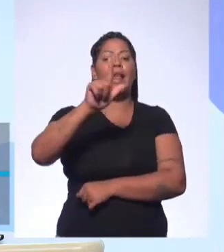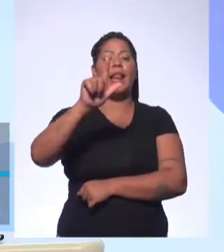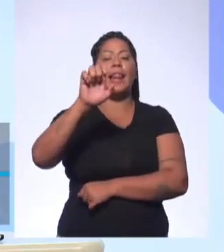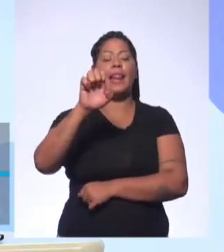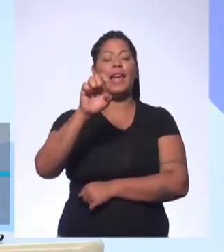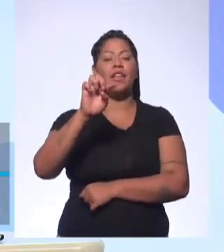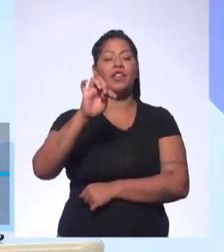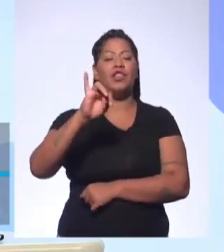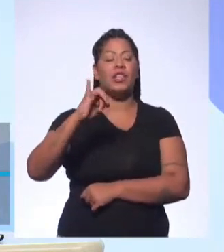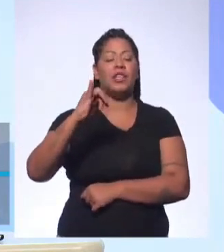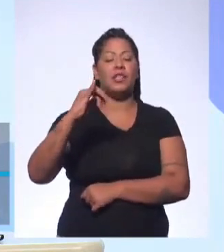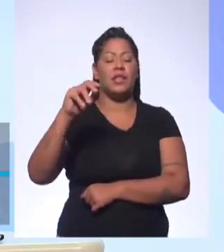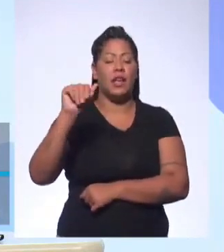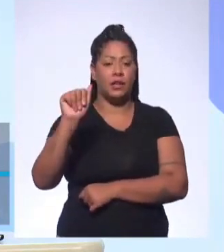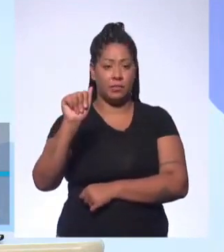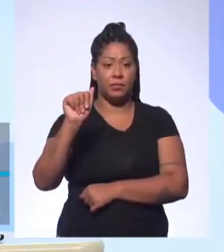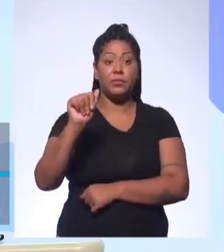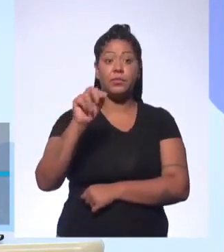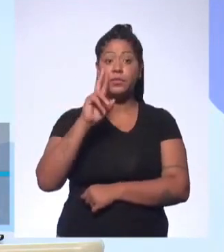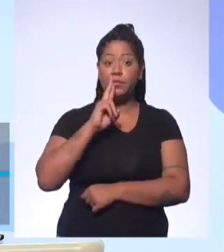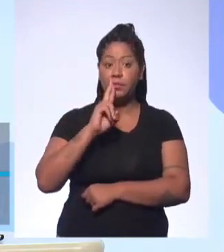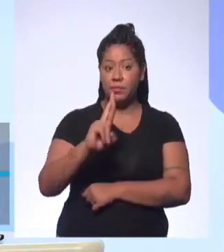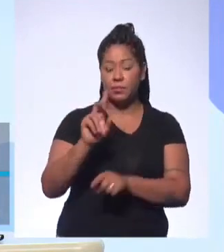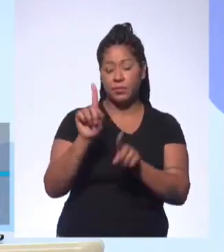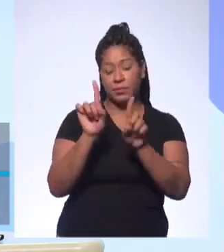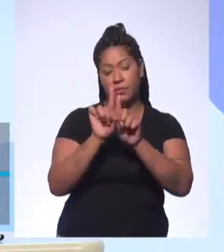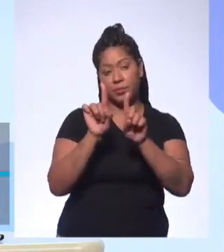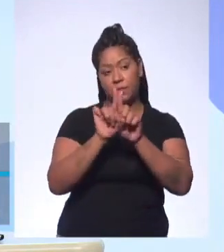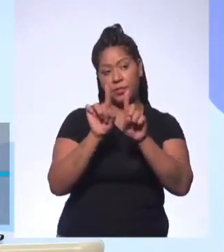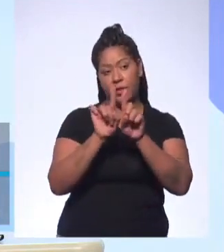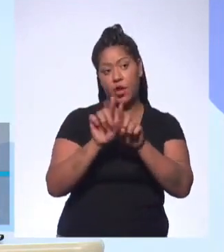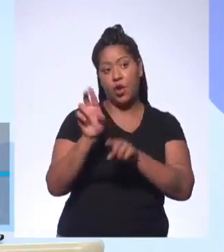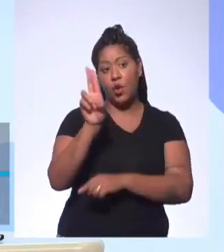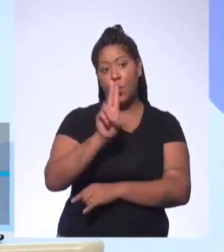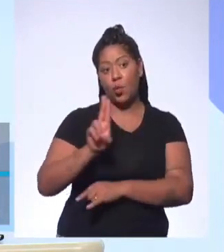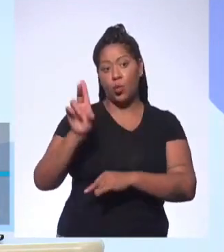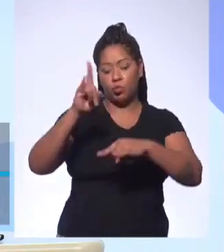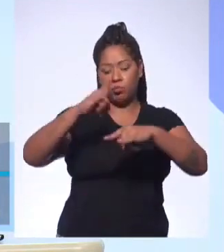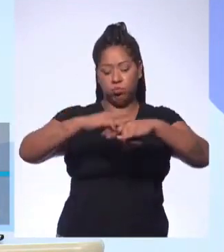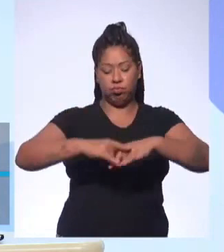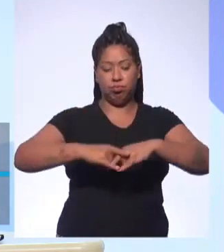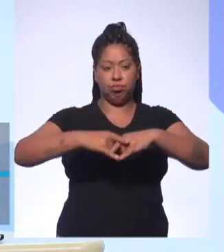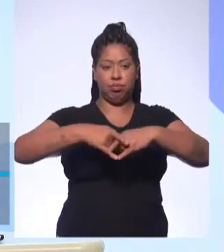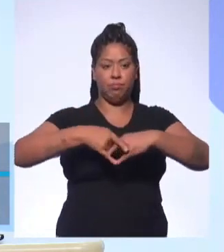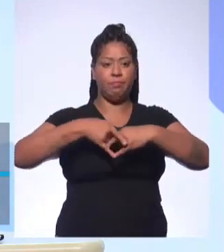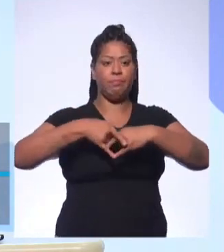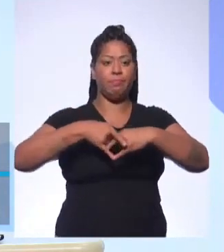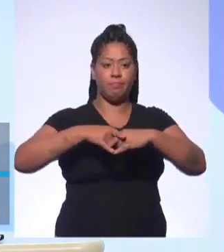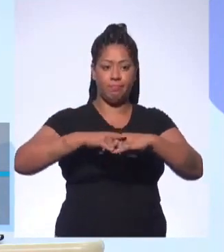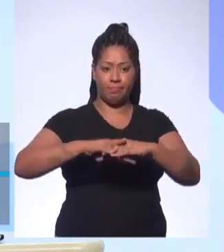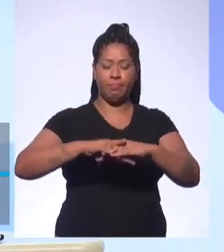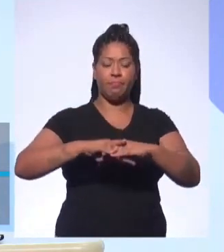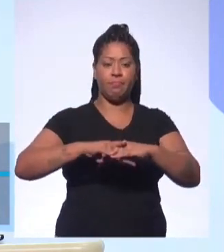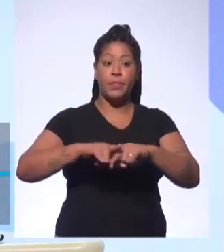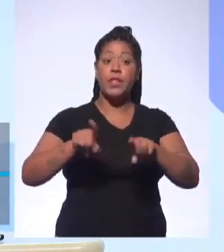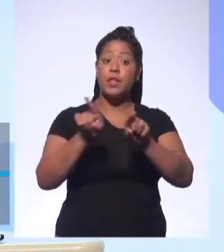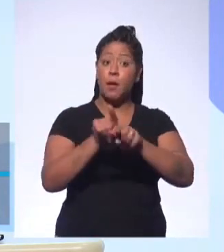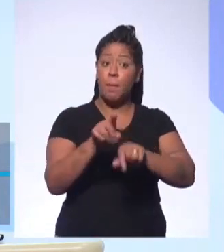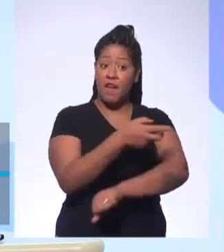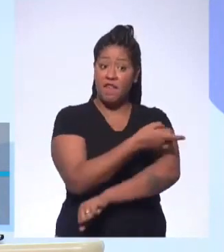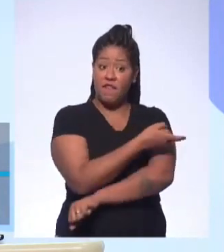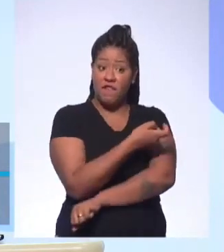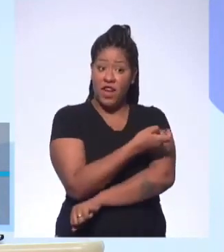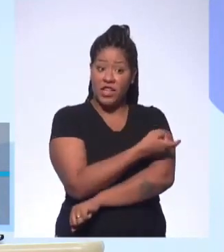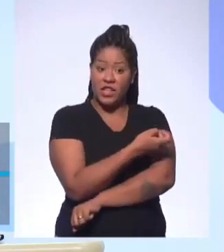da Escola Asa Branca da Serra, que colocou o uso do preservativo e a vacinação.